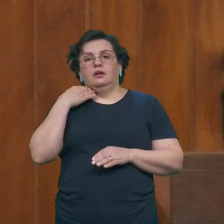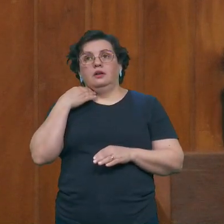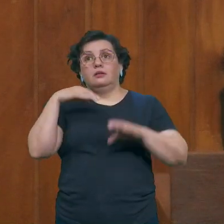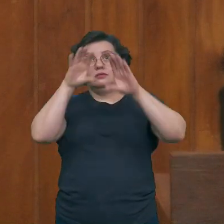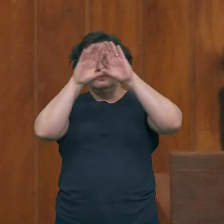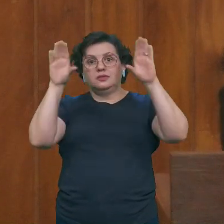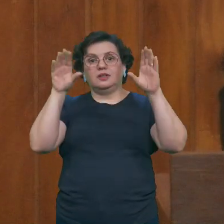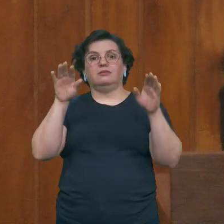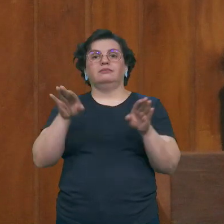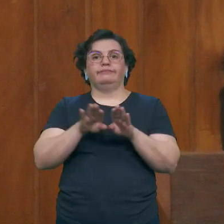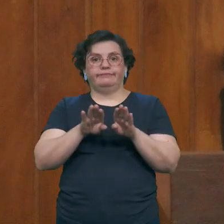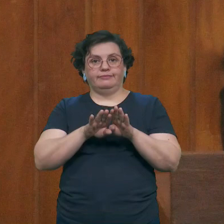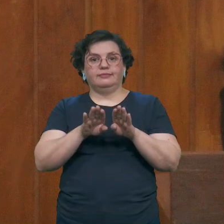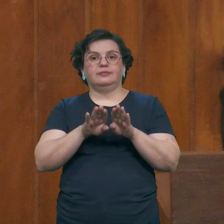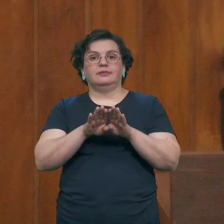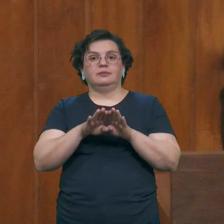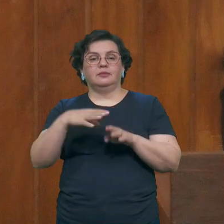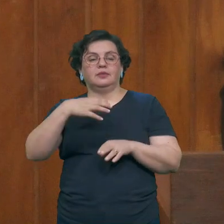céu, também